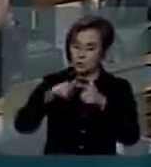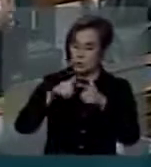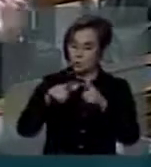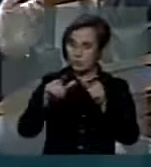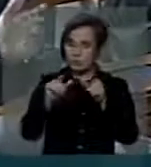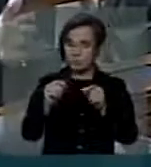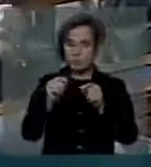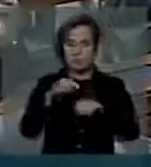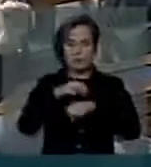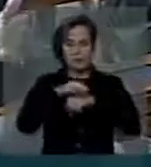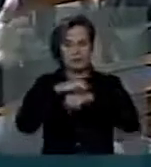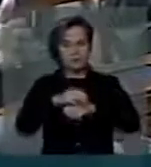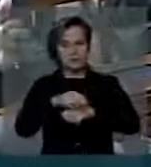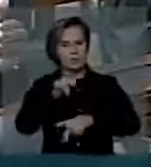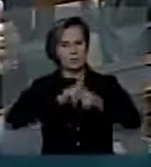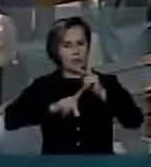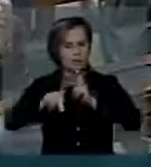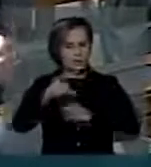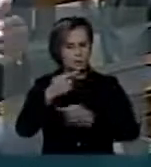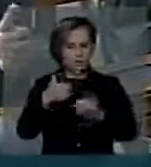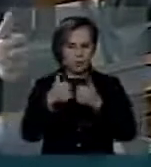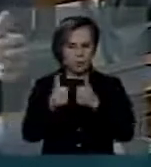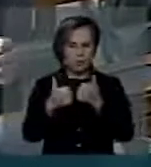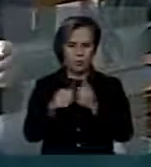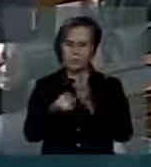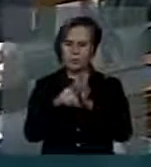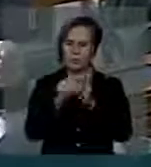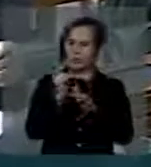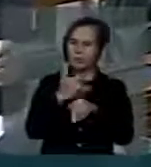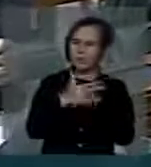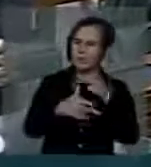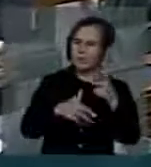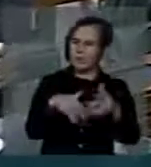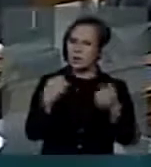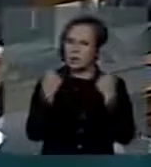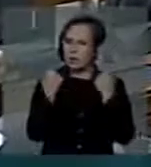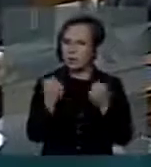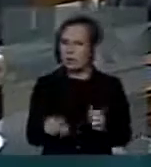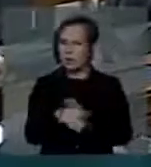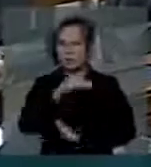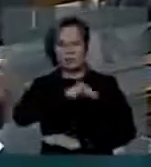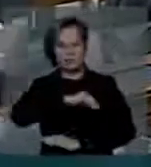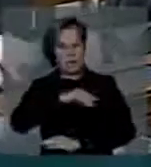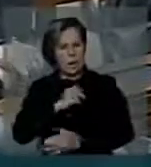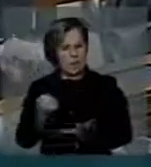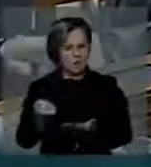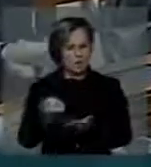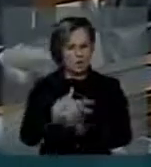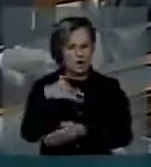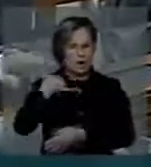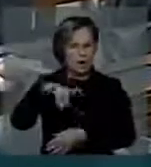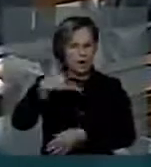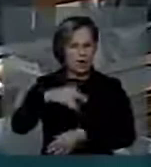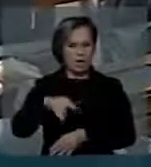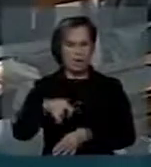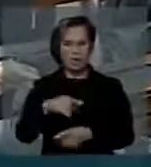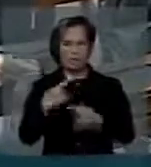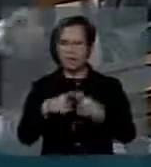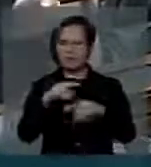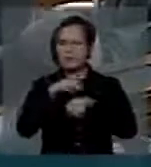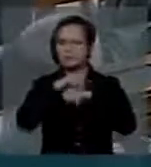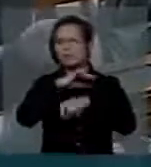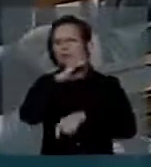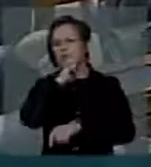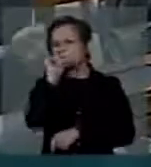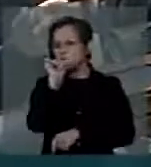o transporte público coletivo, o peso que isso representa no bolso do trabalhador, não só pela má qualidade desse transporte,